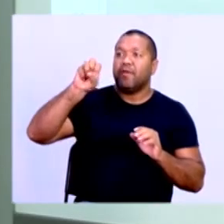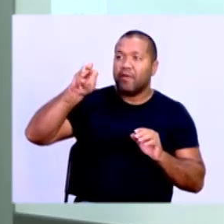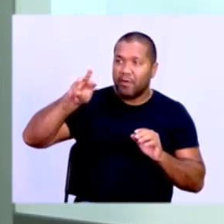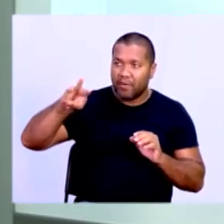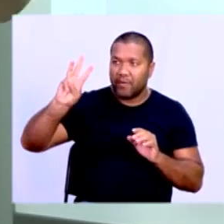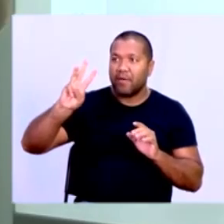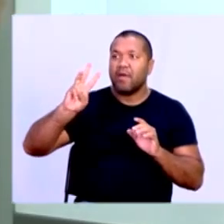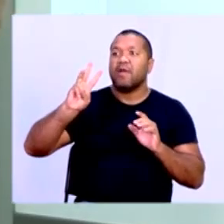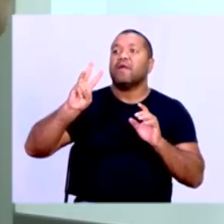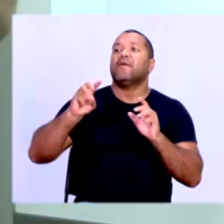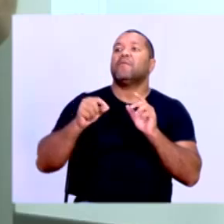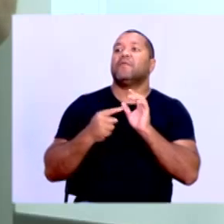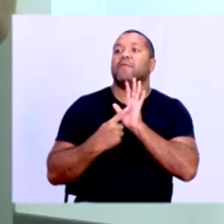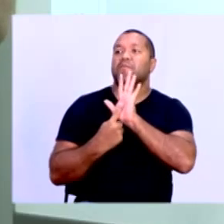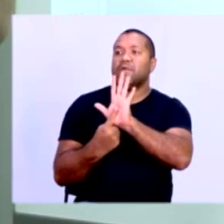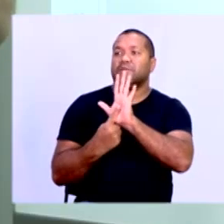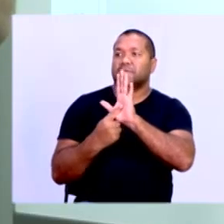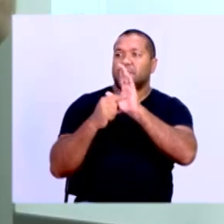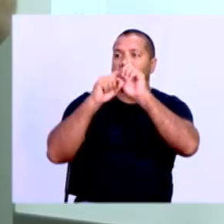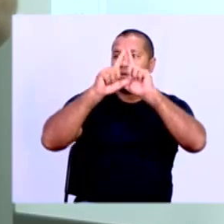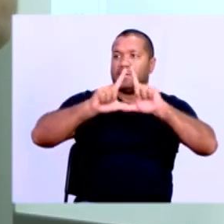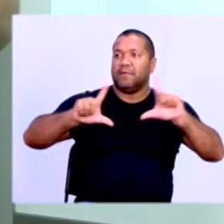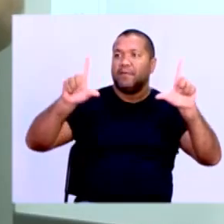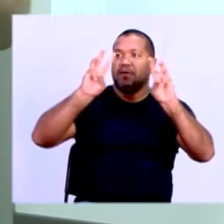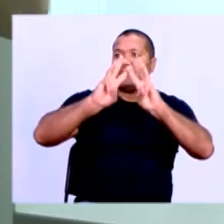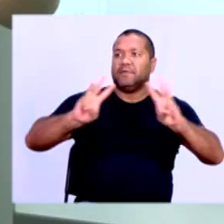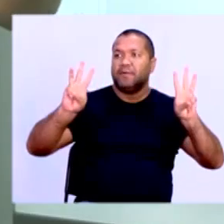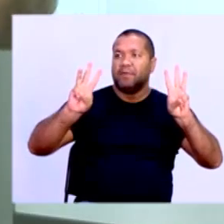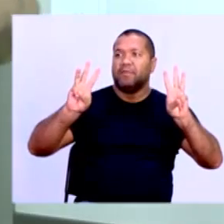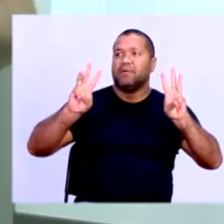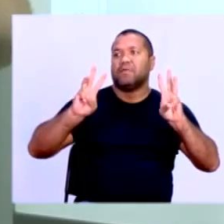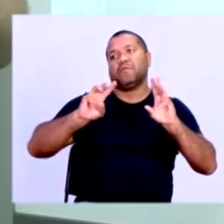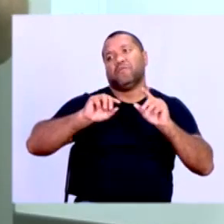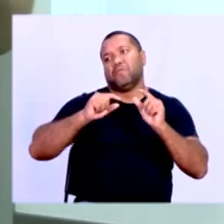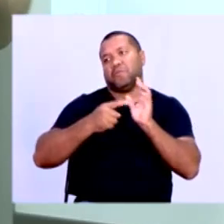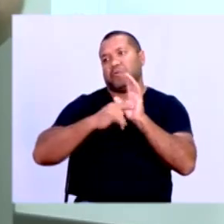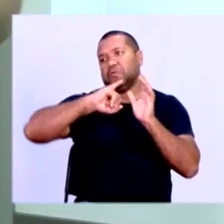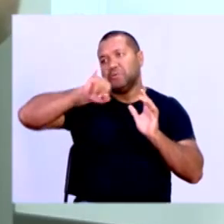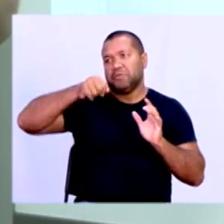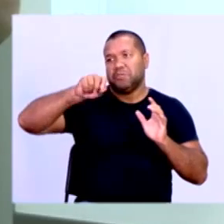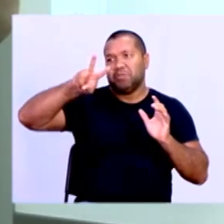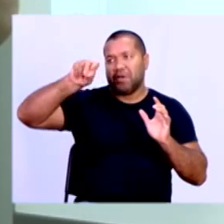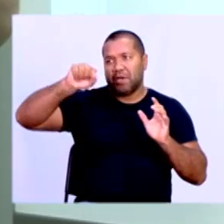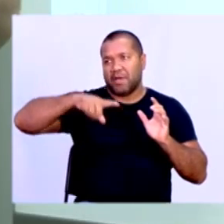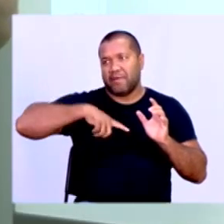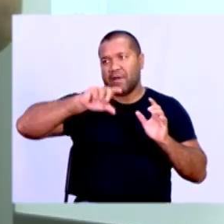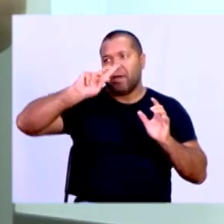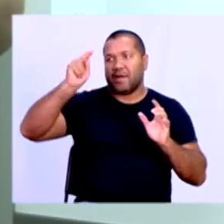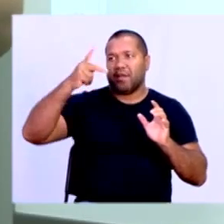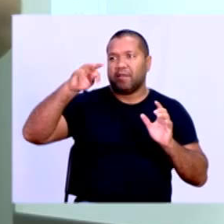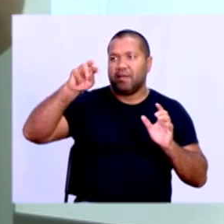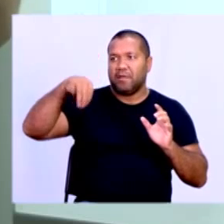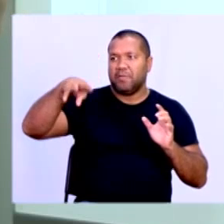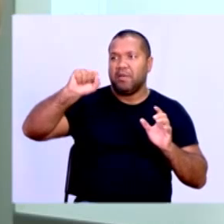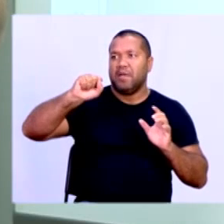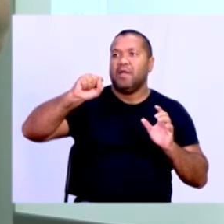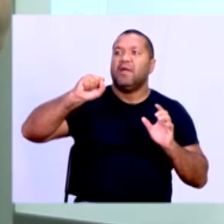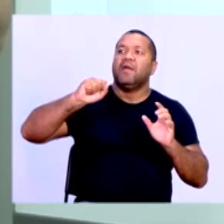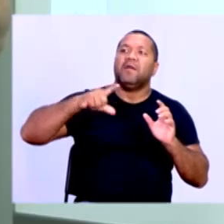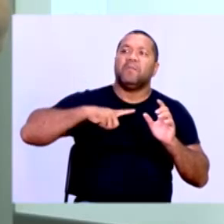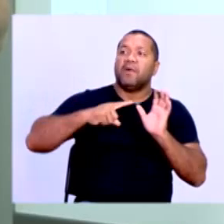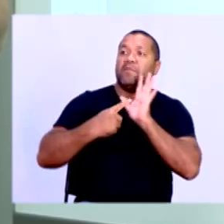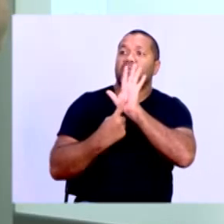formatar uma página utilizando JavaScript, HTML, CSS, para mostrar para você de uma